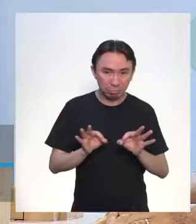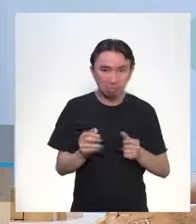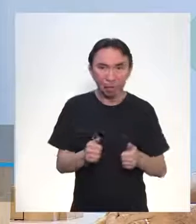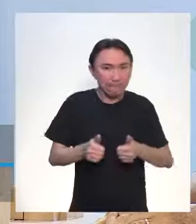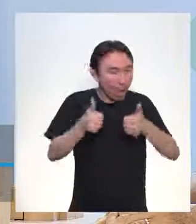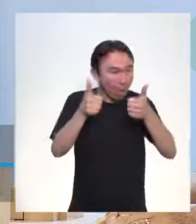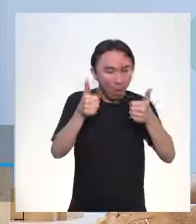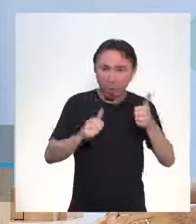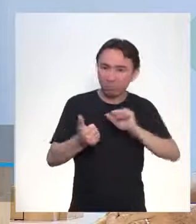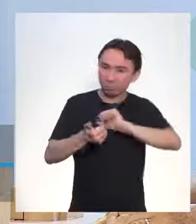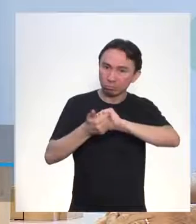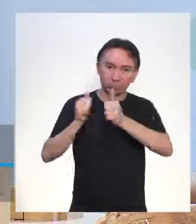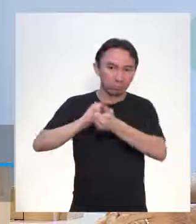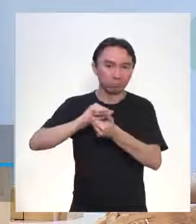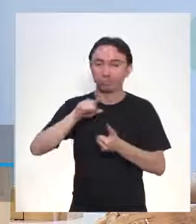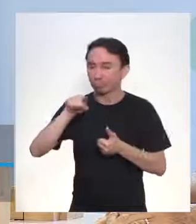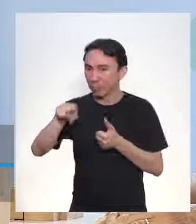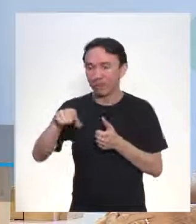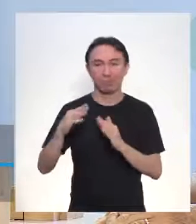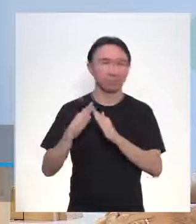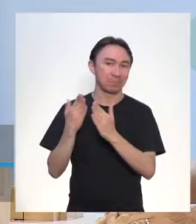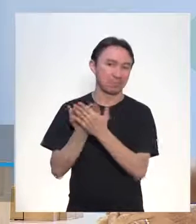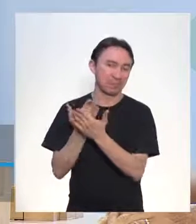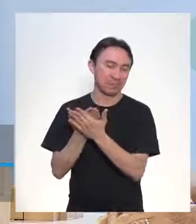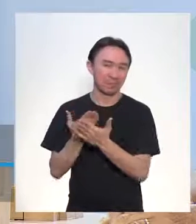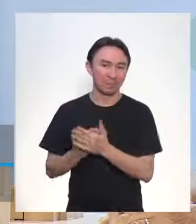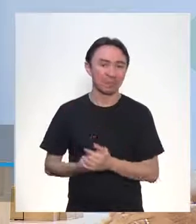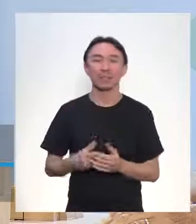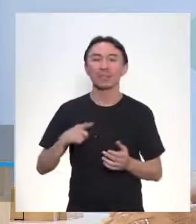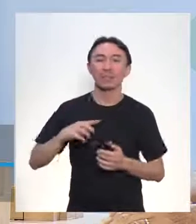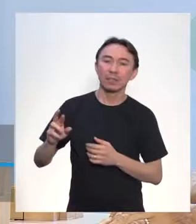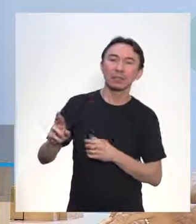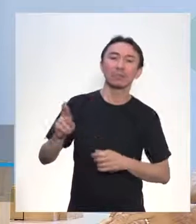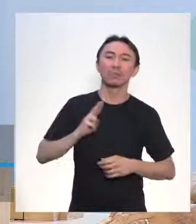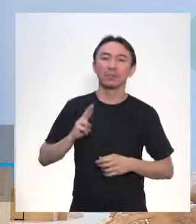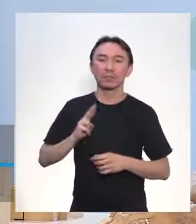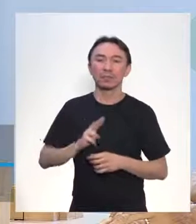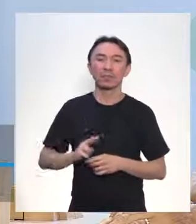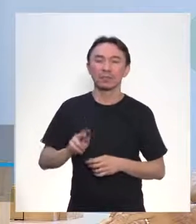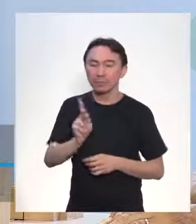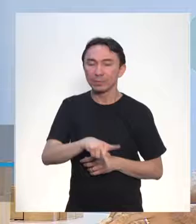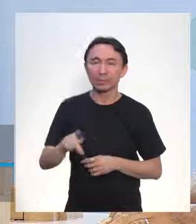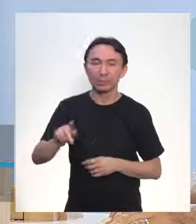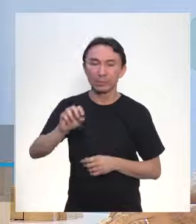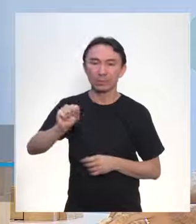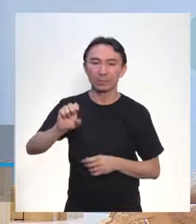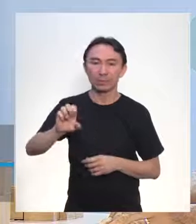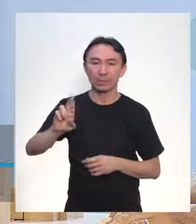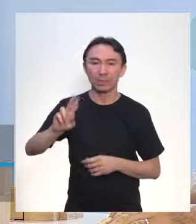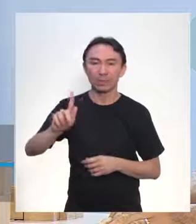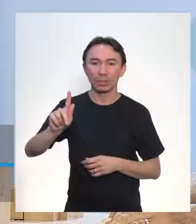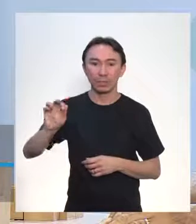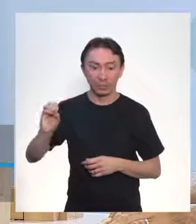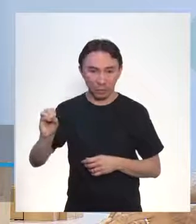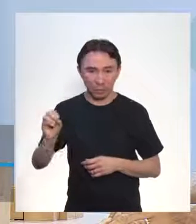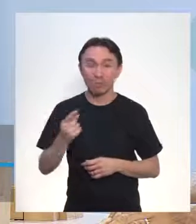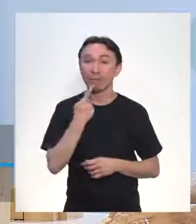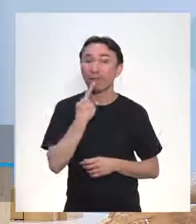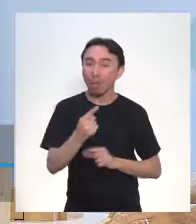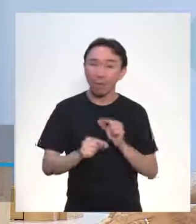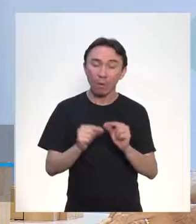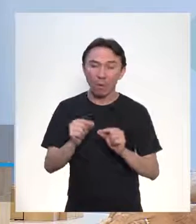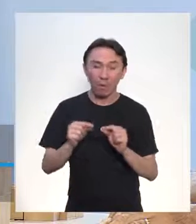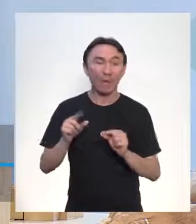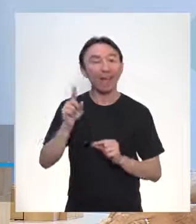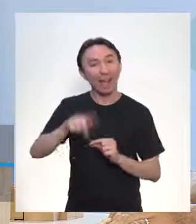escolas. Bom, eu tenho aqui uma resposta da professor Sérgio. Ele disse assim, ó, uma característica mercantilista,